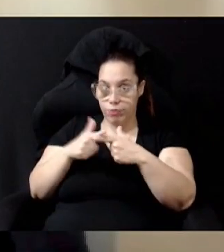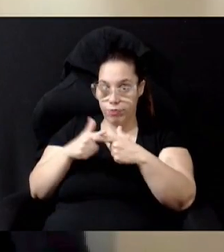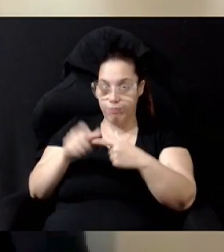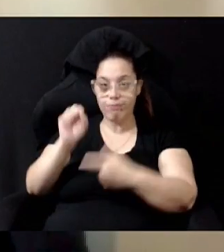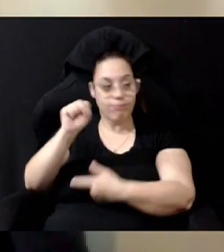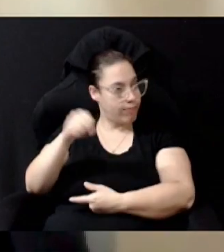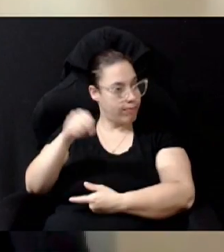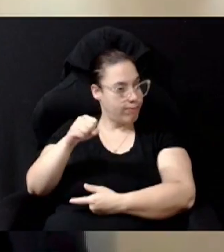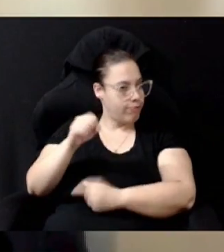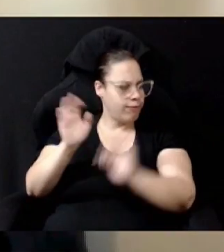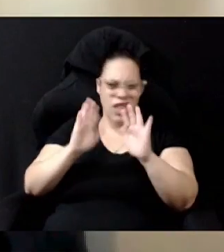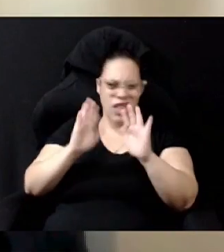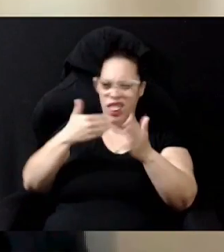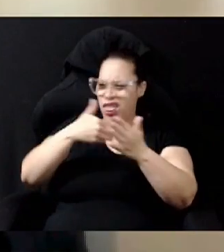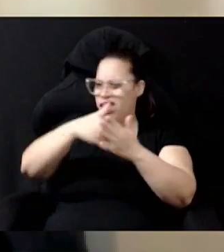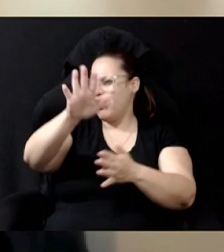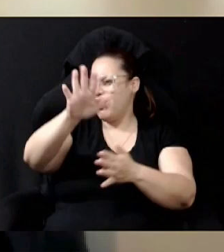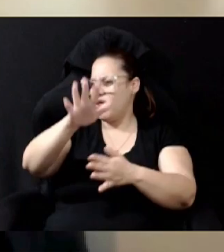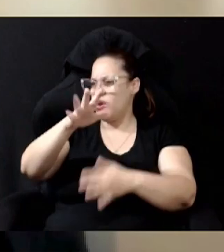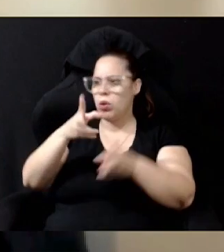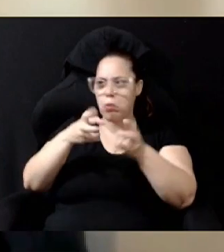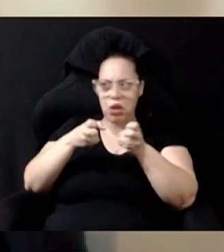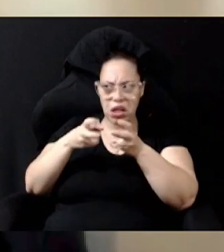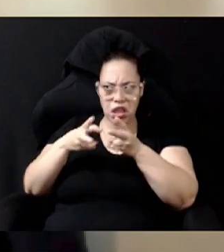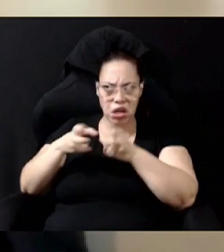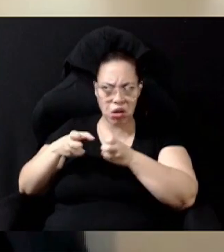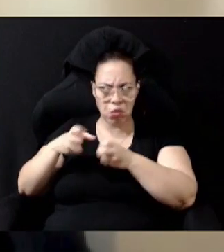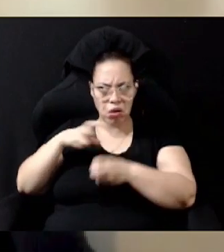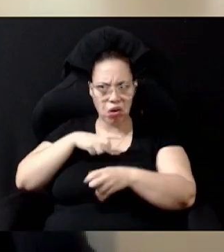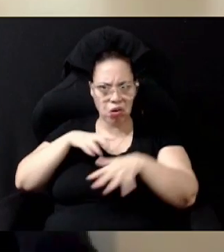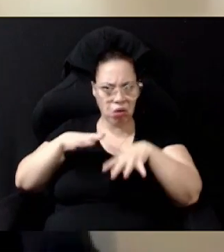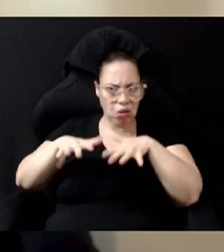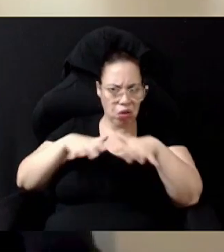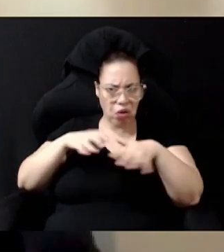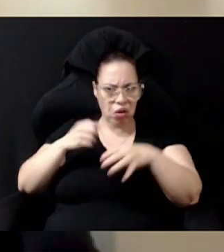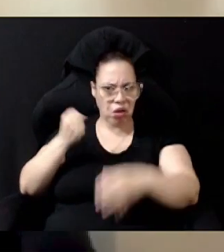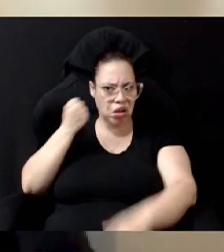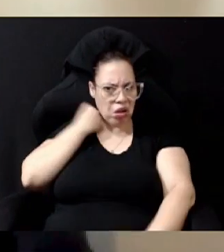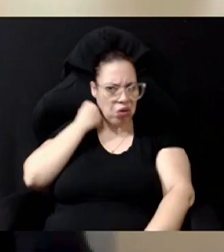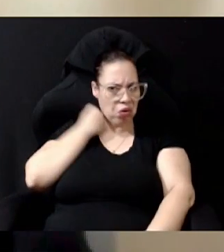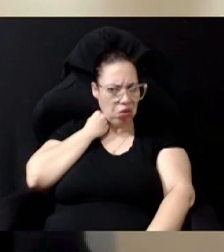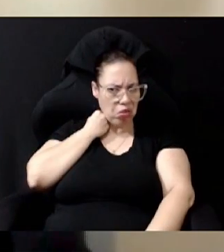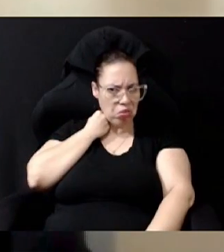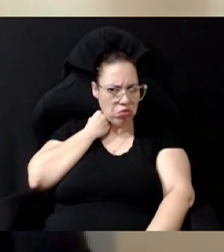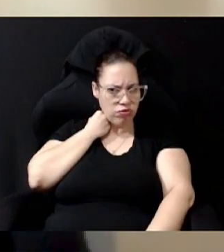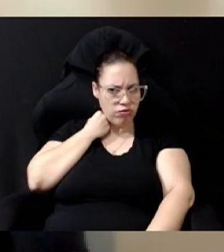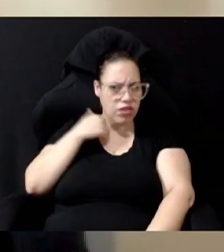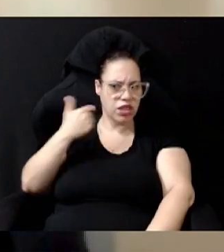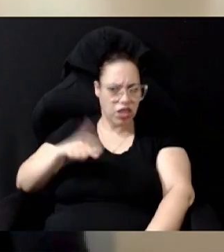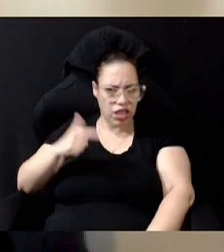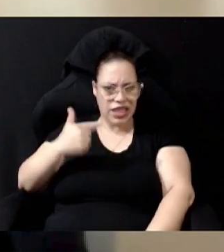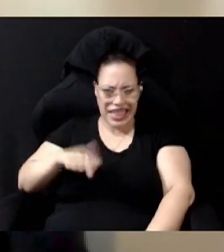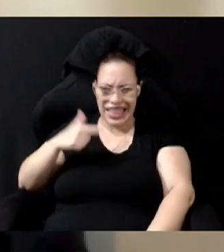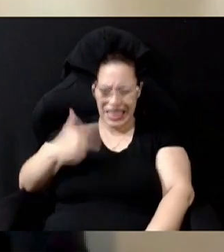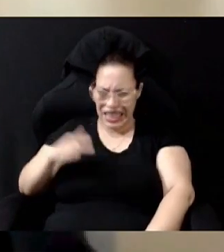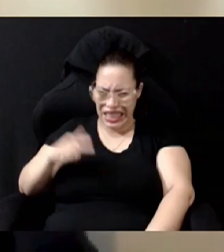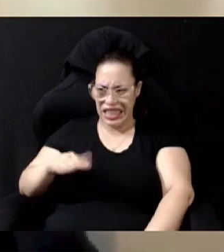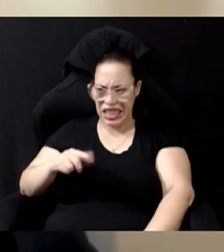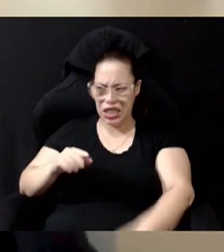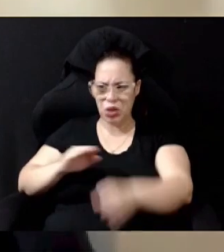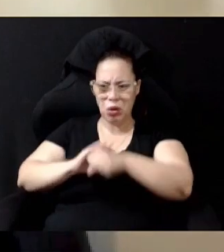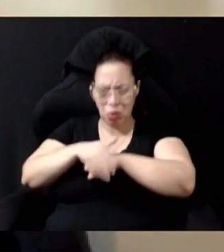passar. Começou a perceber que tem esse movimento que incomoda, que se torna repetitivo, que todas as noites